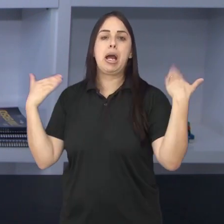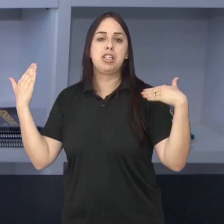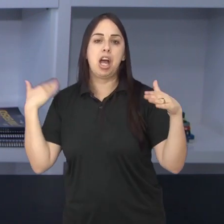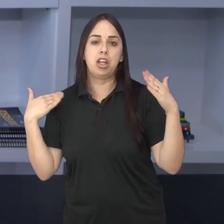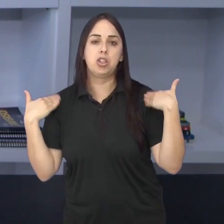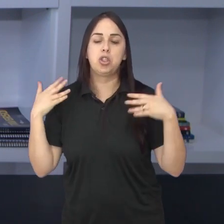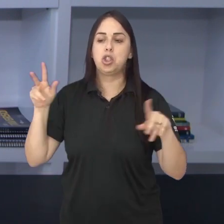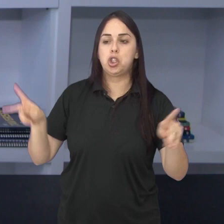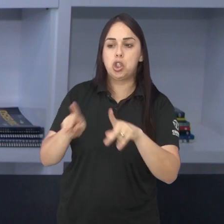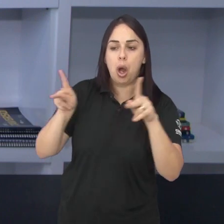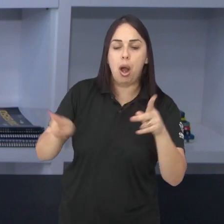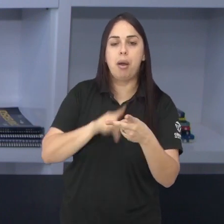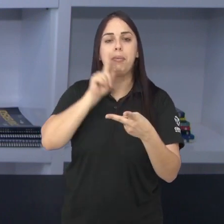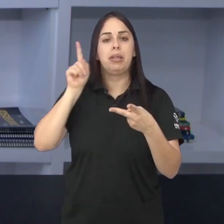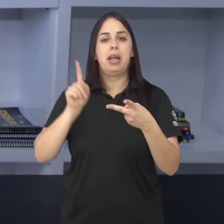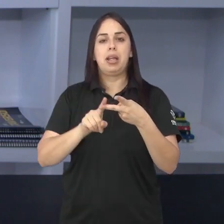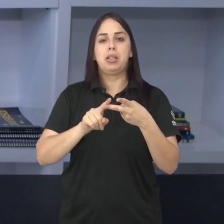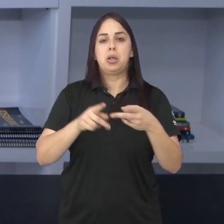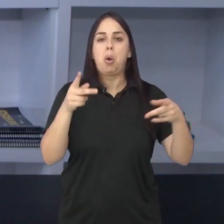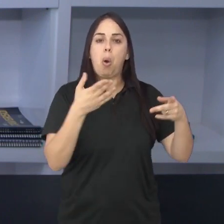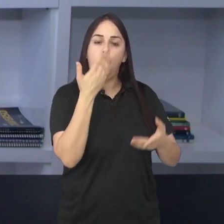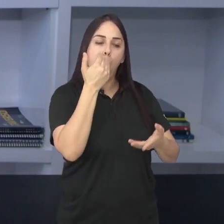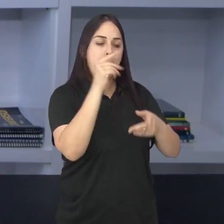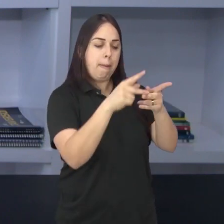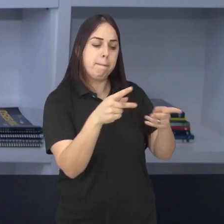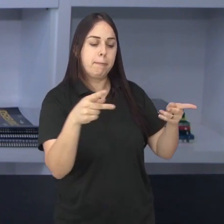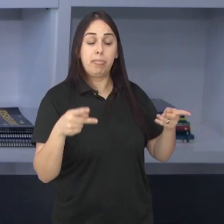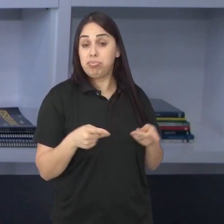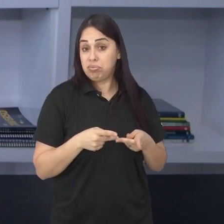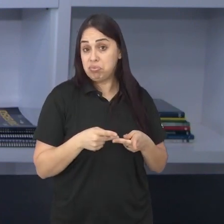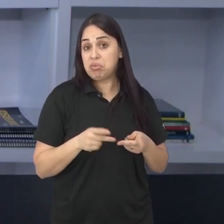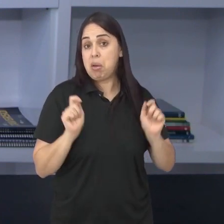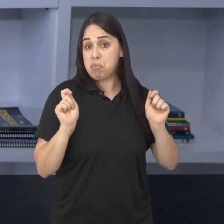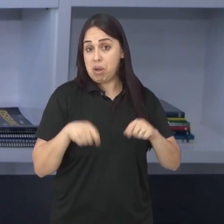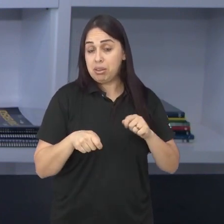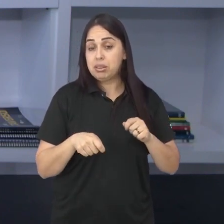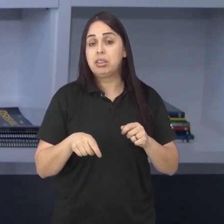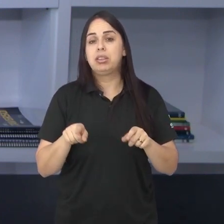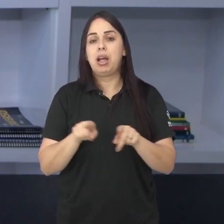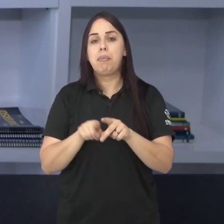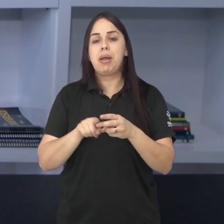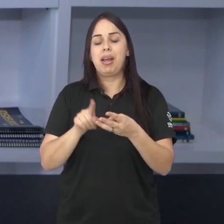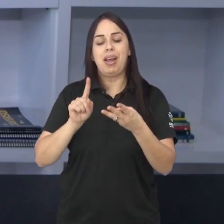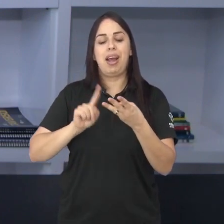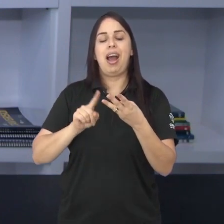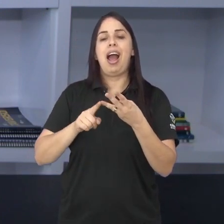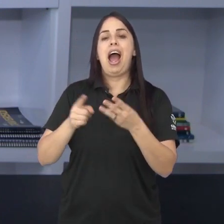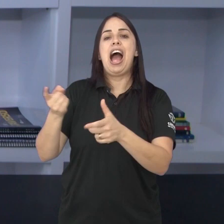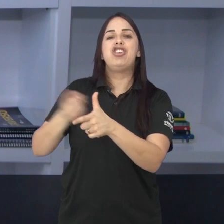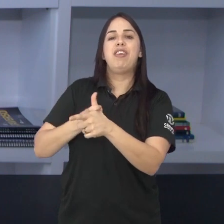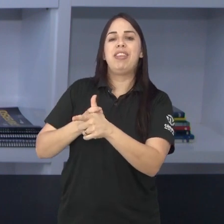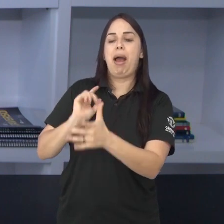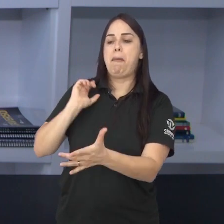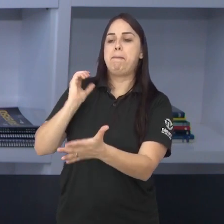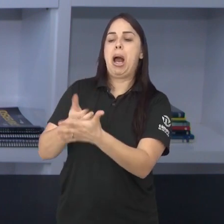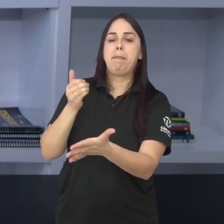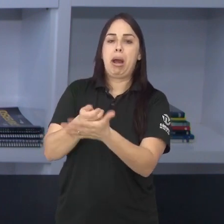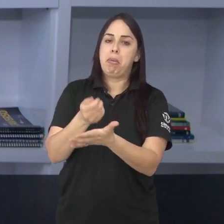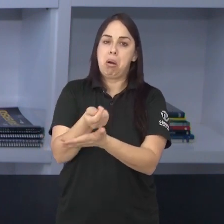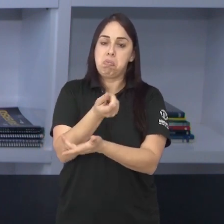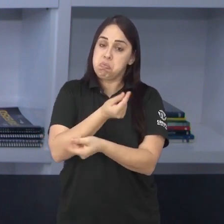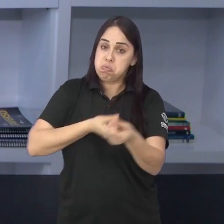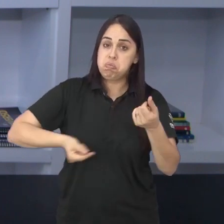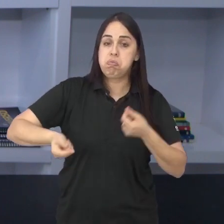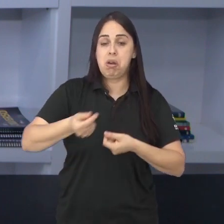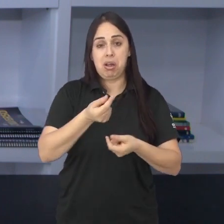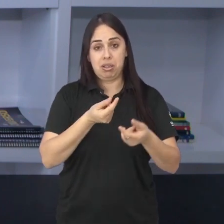center, pode usar esse dinheiro aí para ir para uma pizzaria, ou pode usar esse dinheiro também para reorganizar a sua própria dívida que ela vai